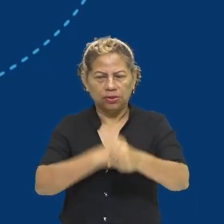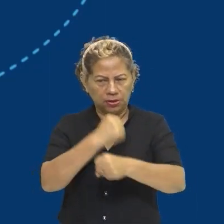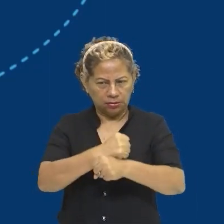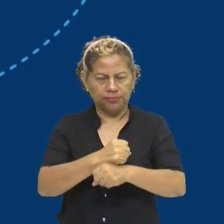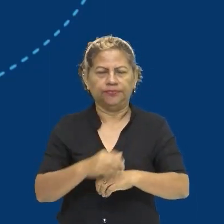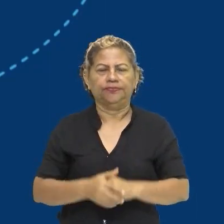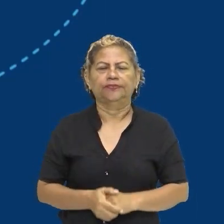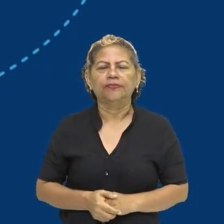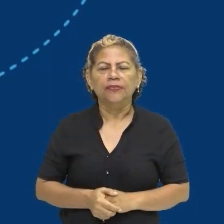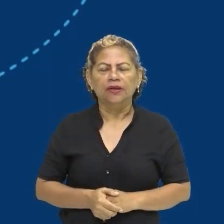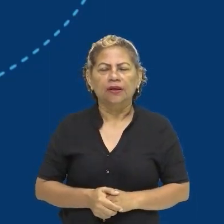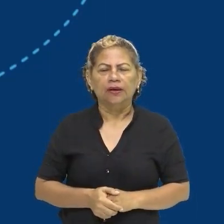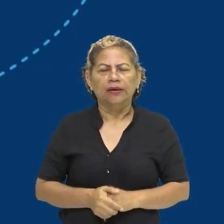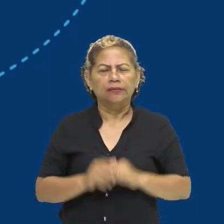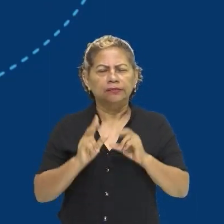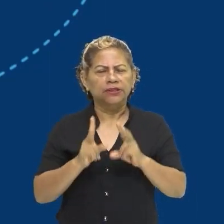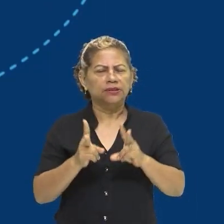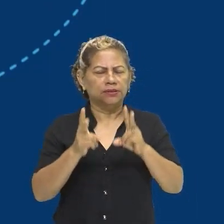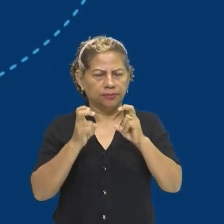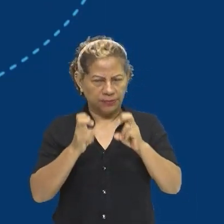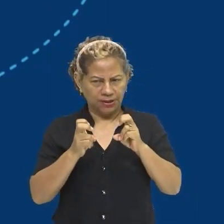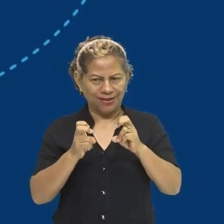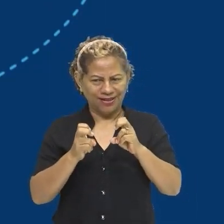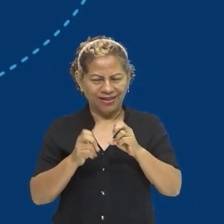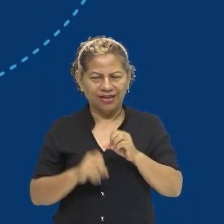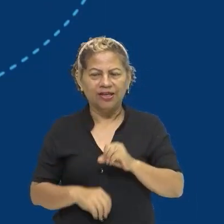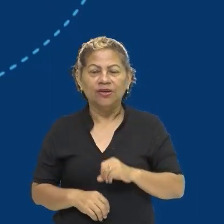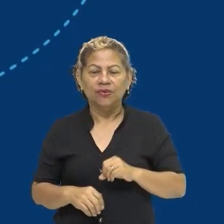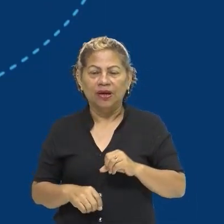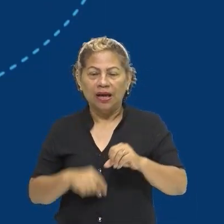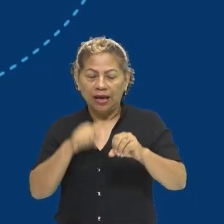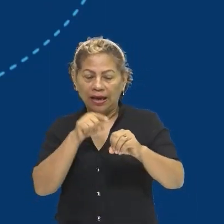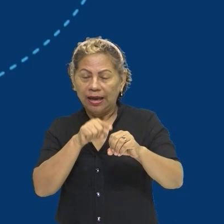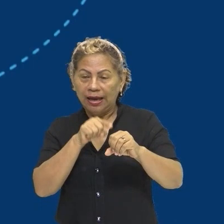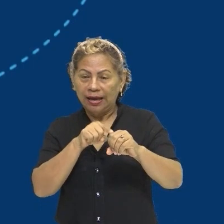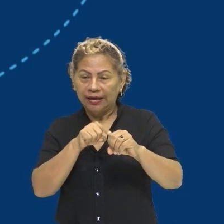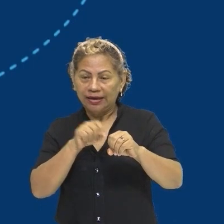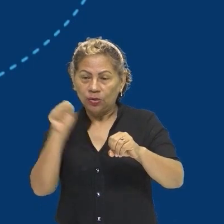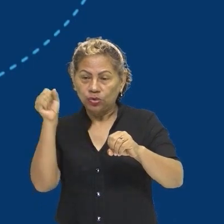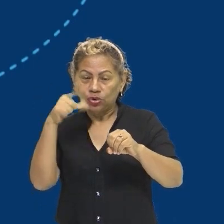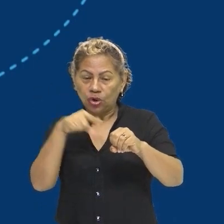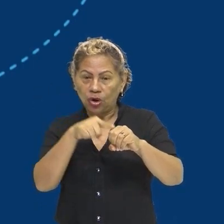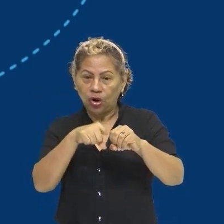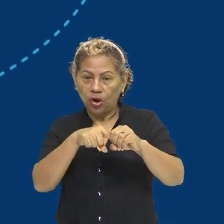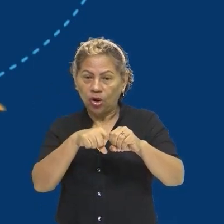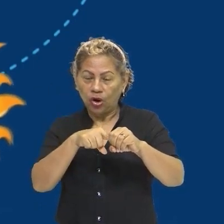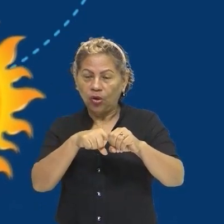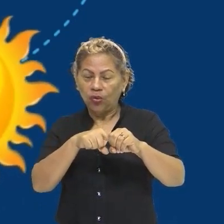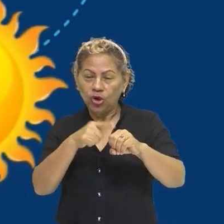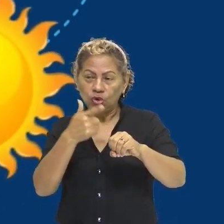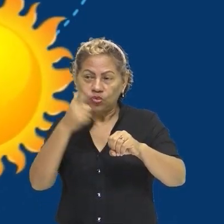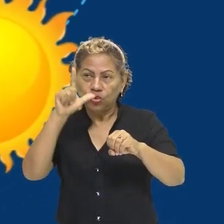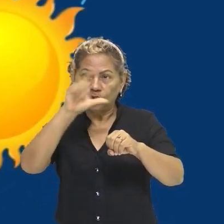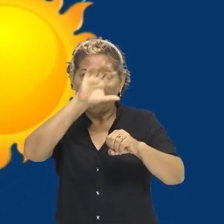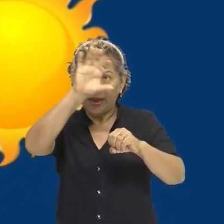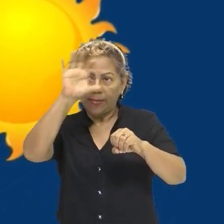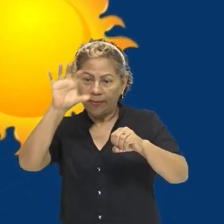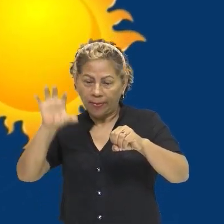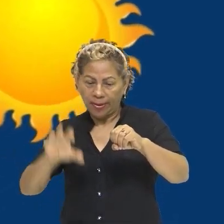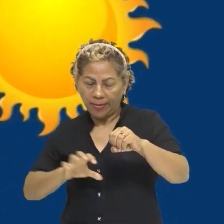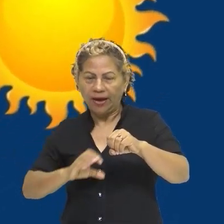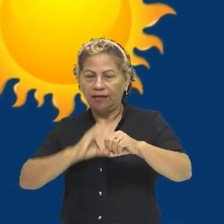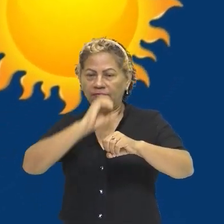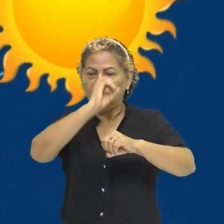Primeiramente, foi concluído que o Sol e os demais planetas observados giravam em torno da Terra. Mas este